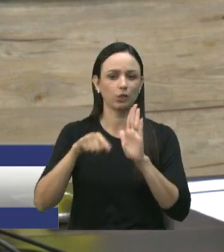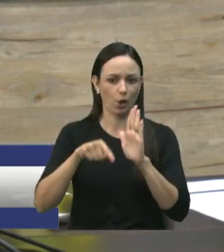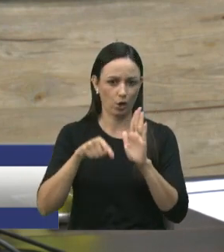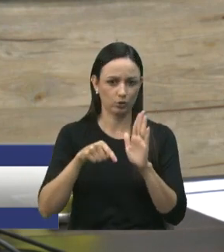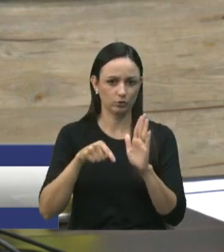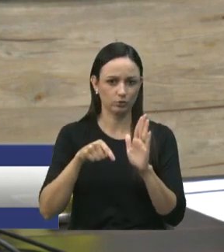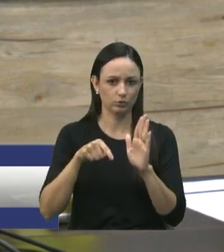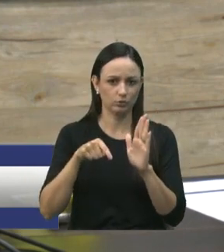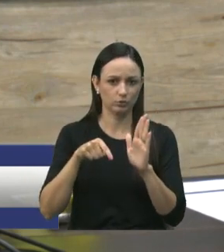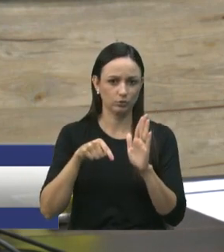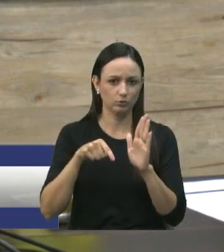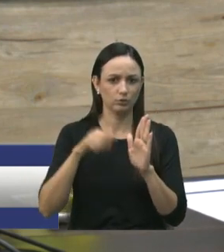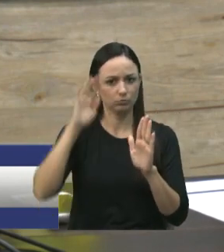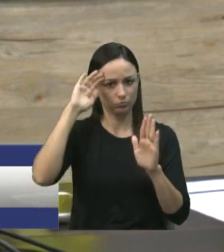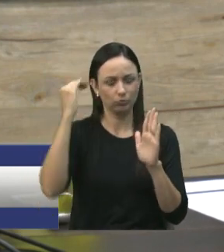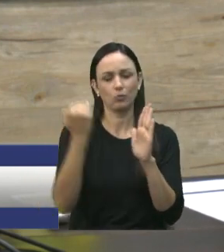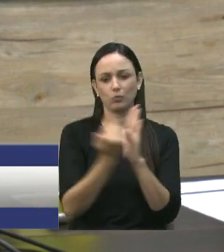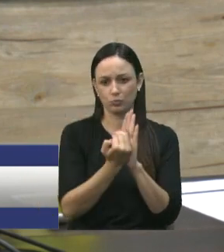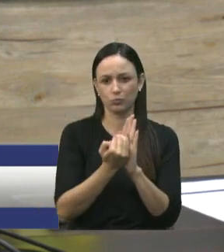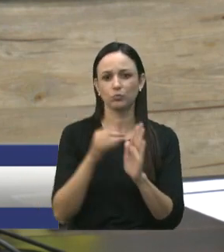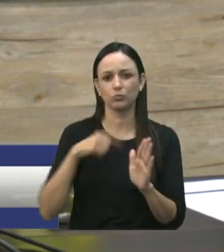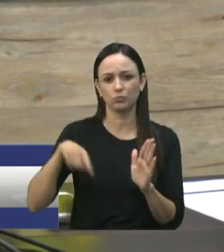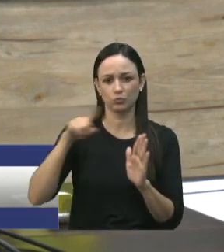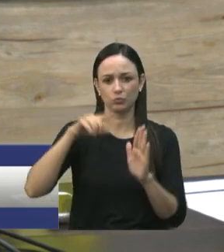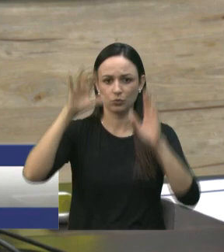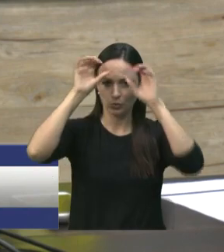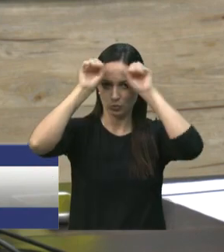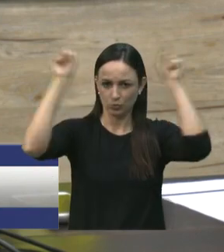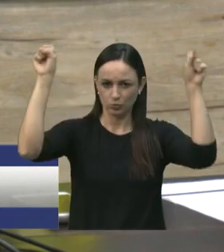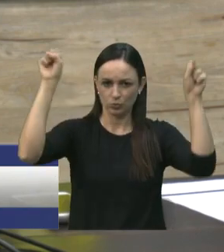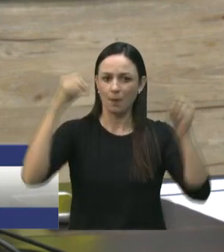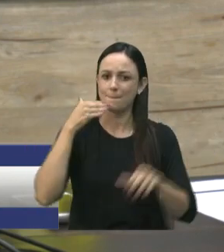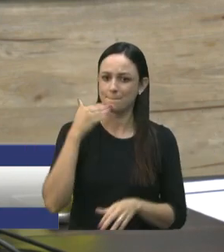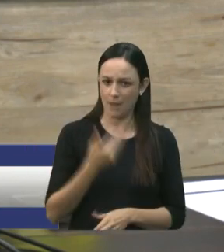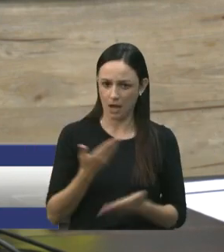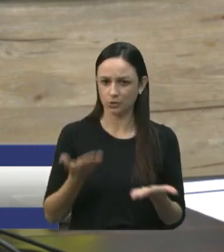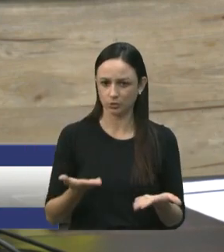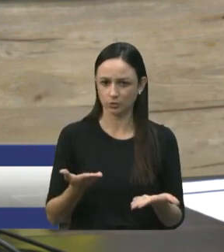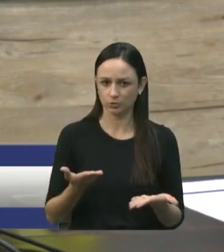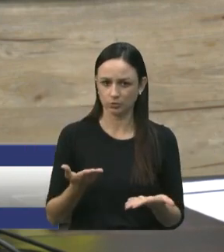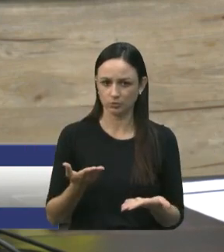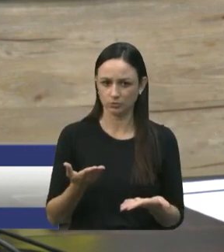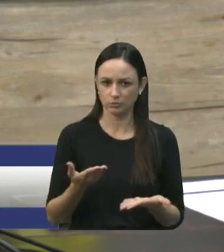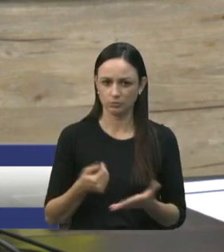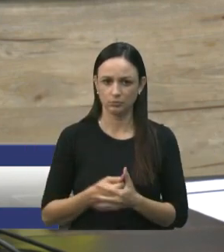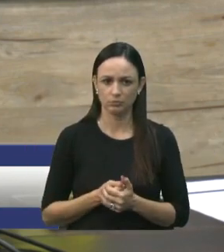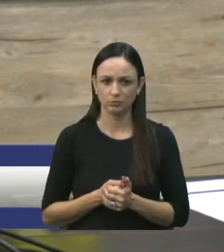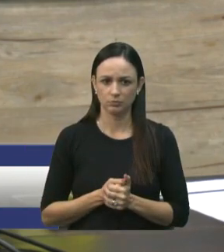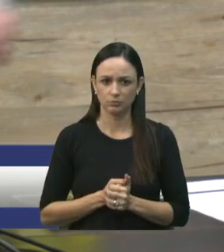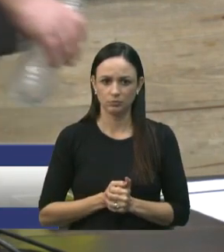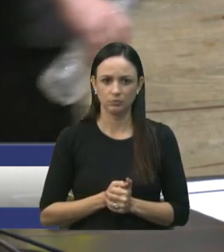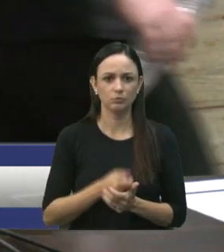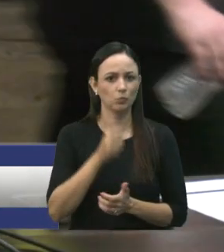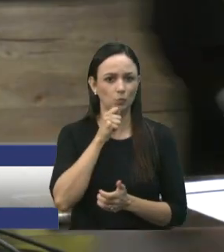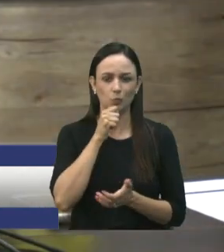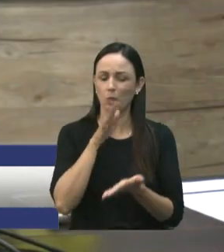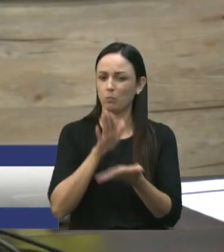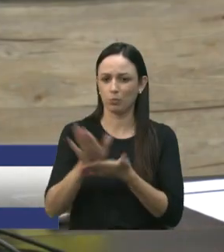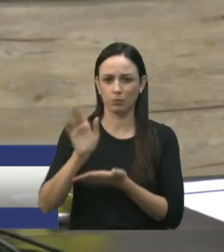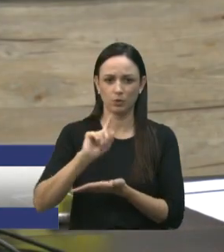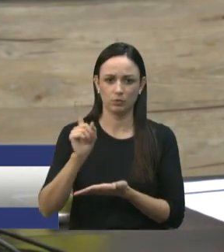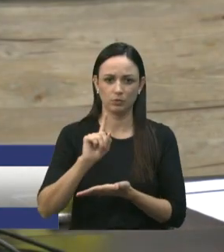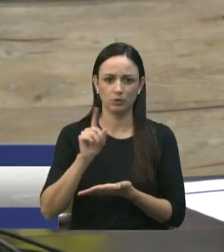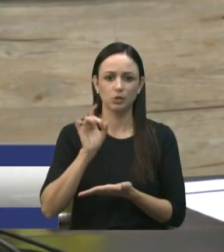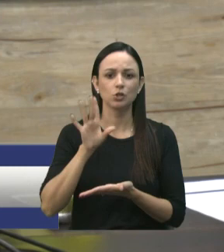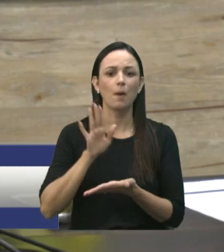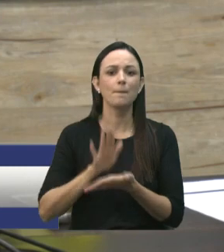até para dar cumprimento àquilo que o Tribunal de Contas nos pede. Então, nós iremos... Mas ainda não foi publicado? Não. Ela só vai